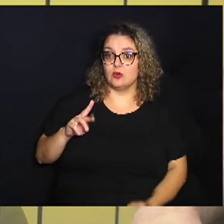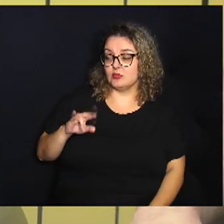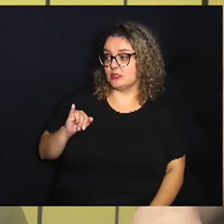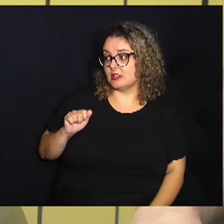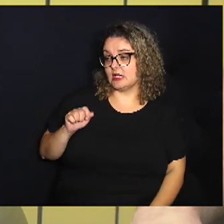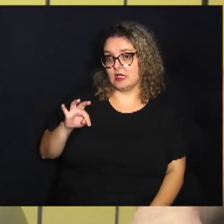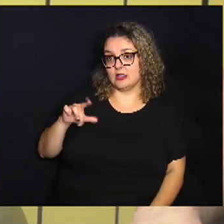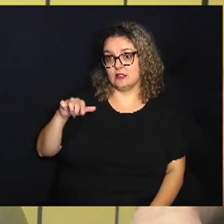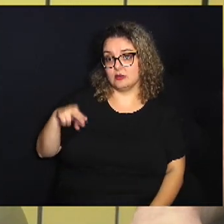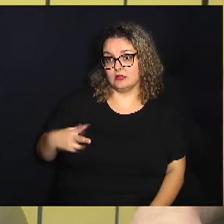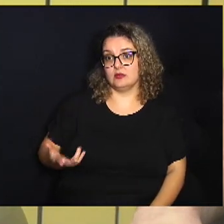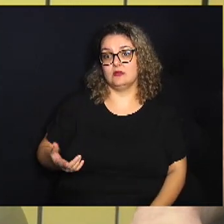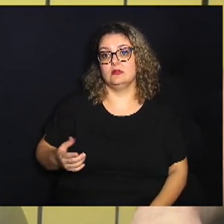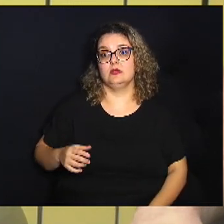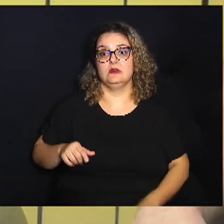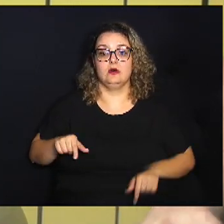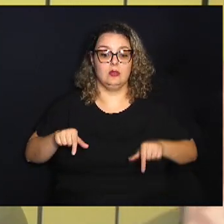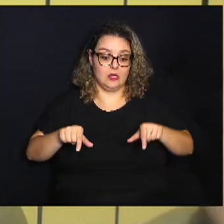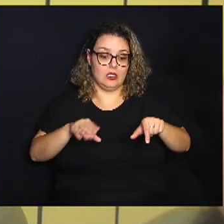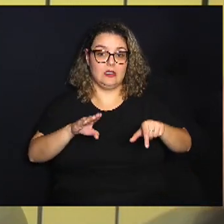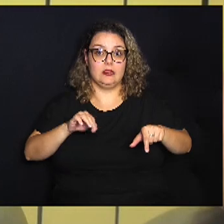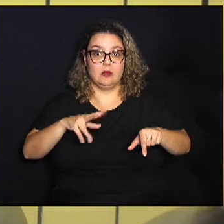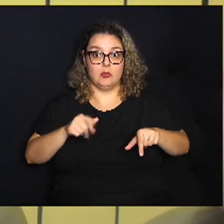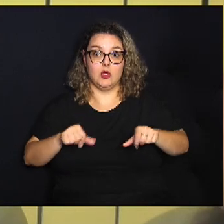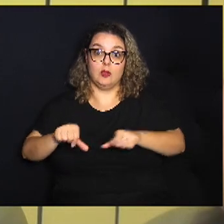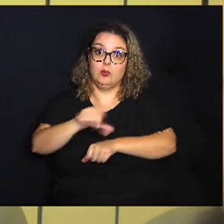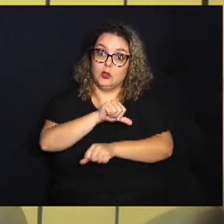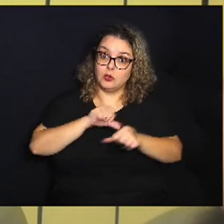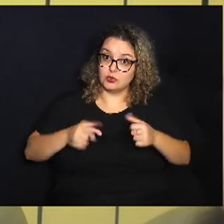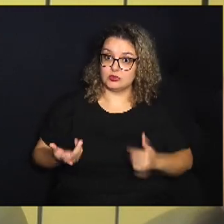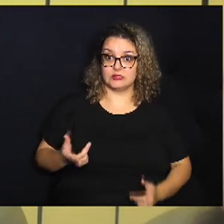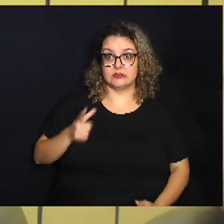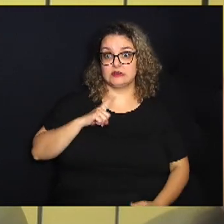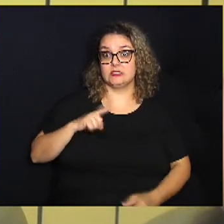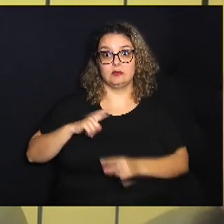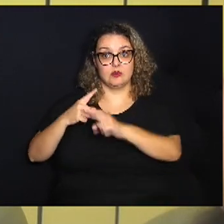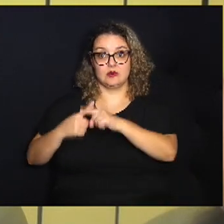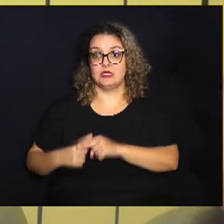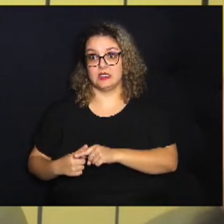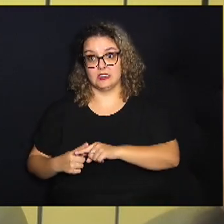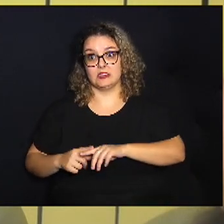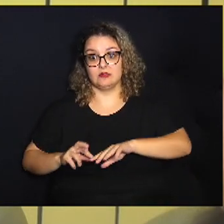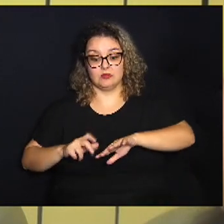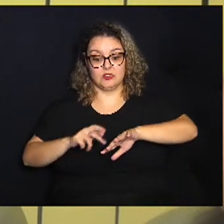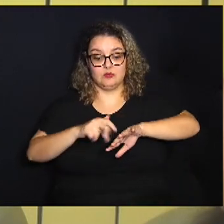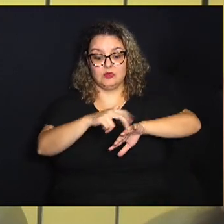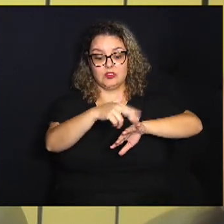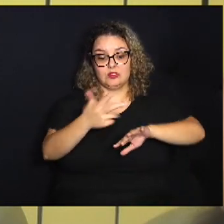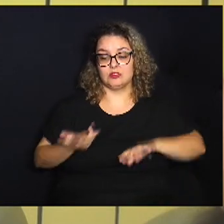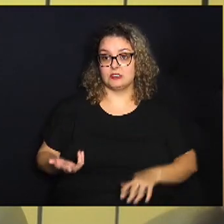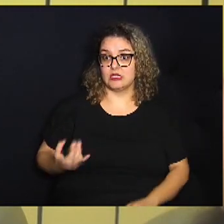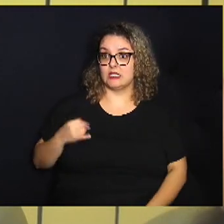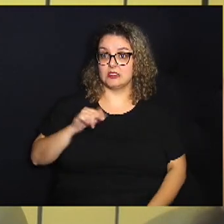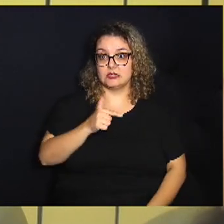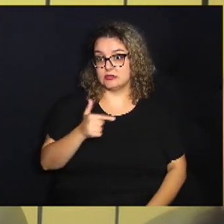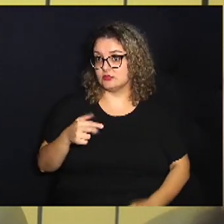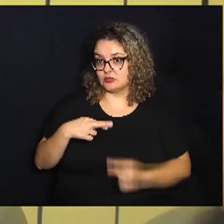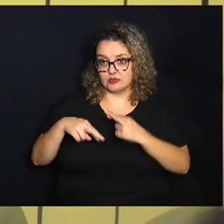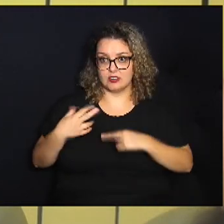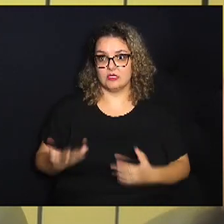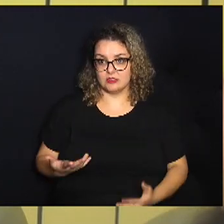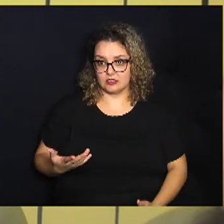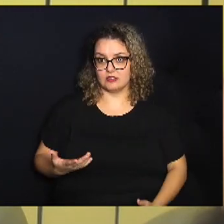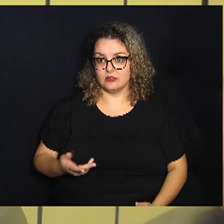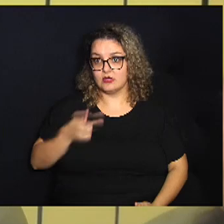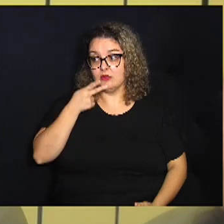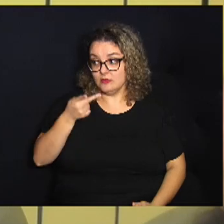então muda o lado da boia que você vai virar, muda, tem prova que a gente faz, tem que subir escada. Então, se você não tiver entrosado, se tiver que